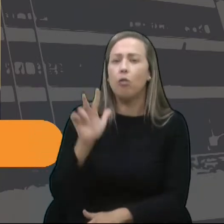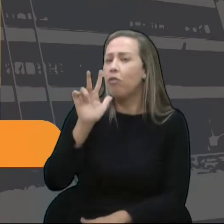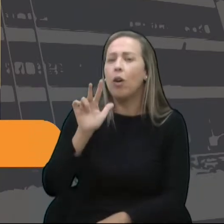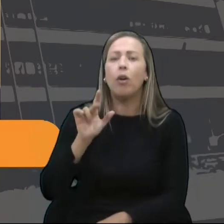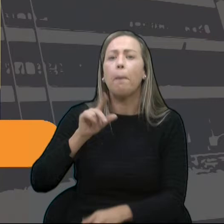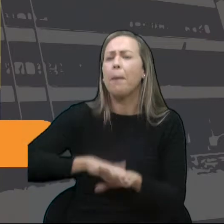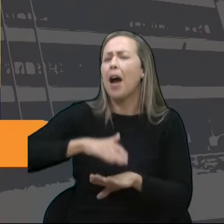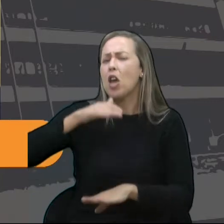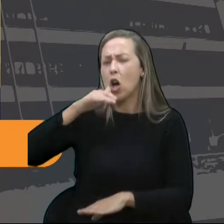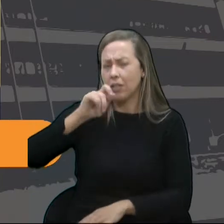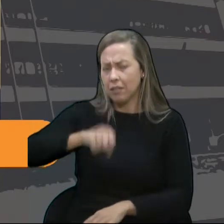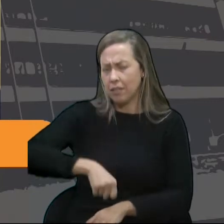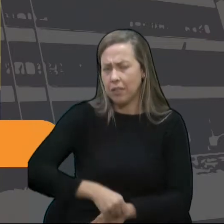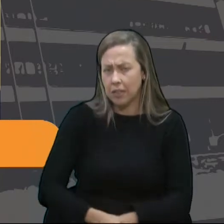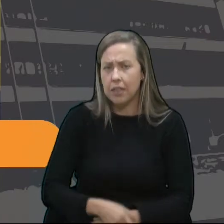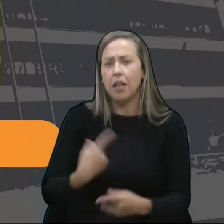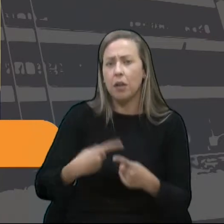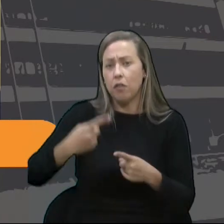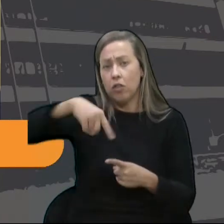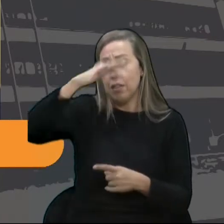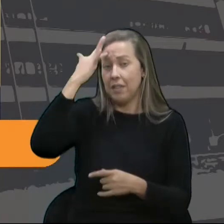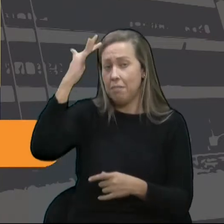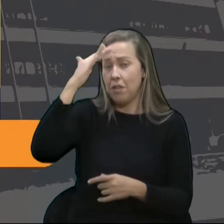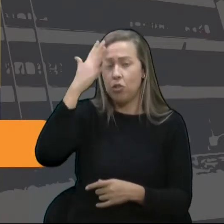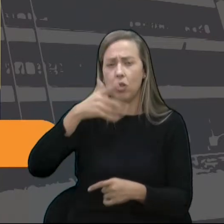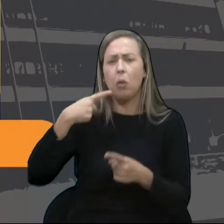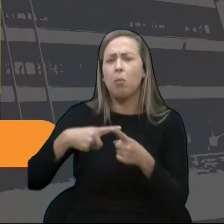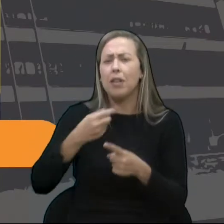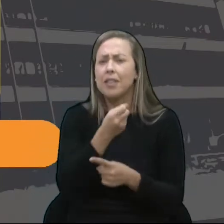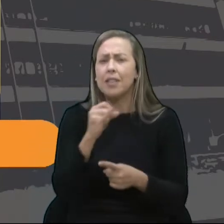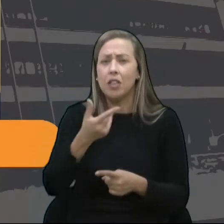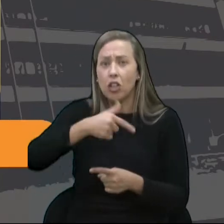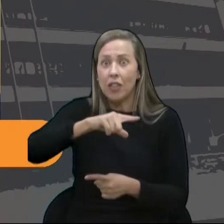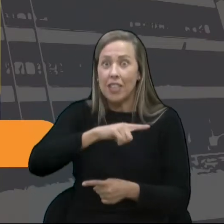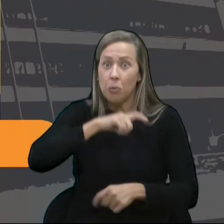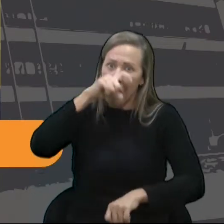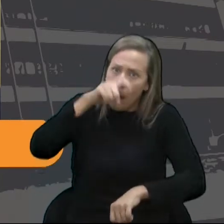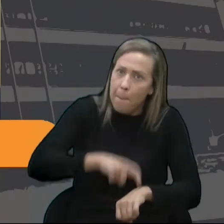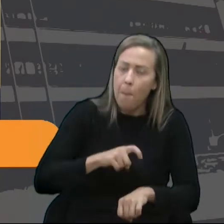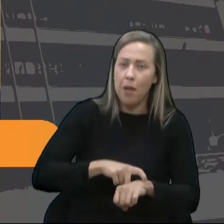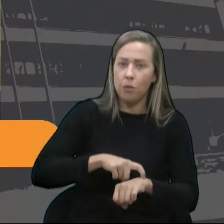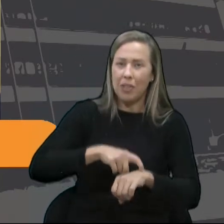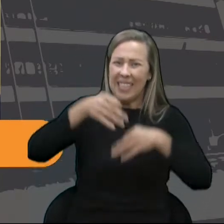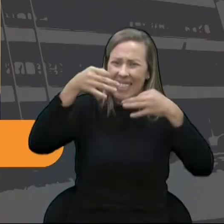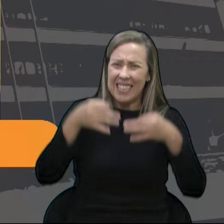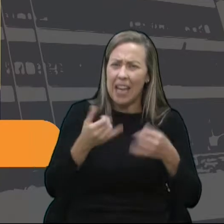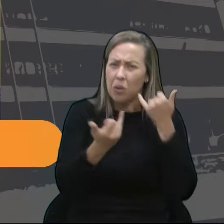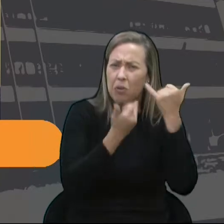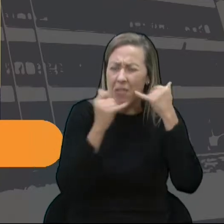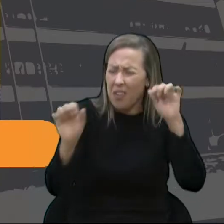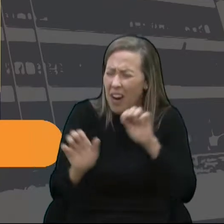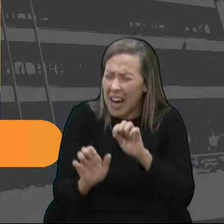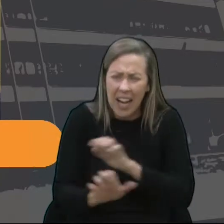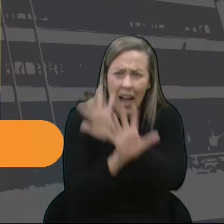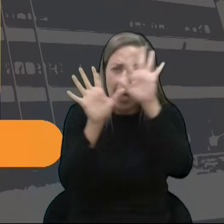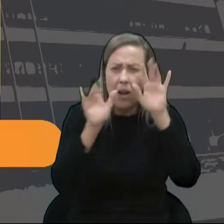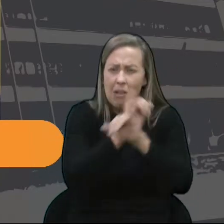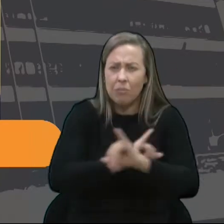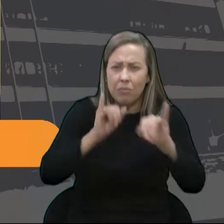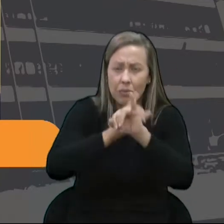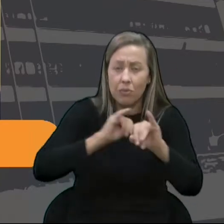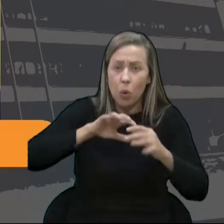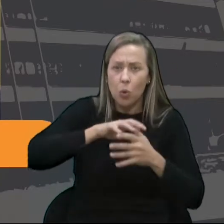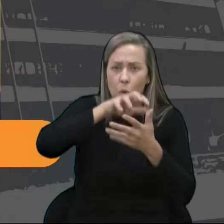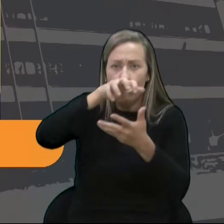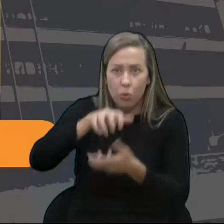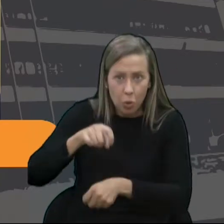muito maior do que nós possamos imaginar. Porque se nós tivéssemos tido, naquele momento, as informações precisas sendo divulgadas para todo mundo